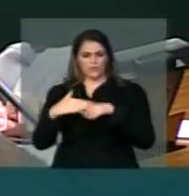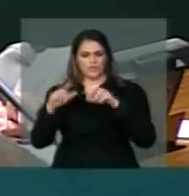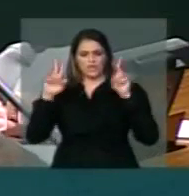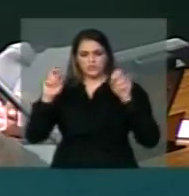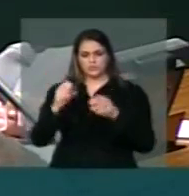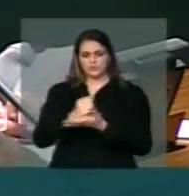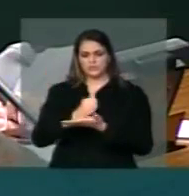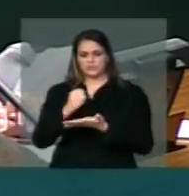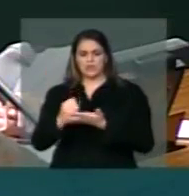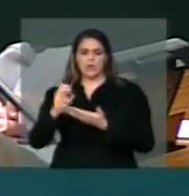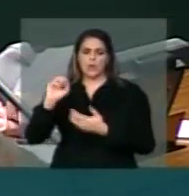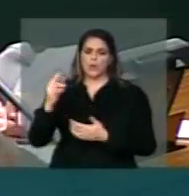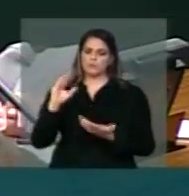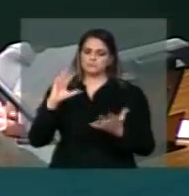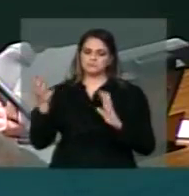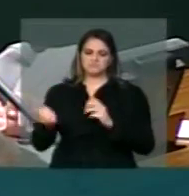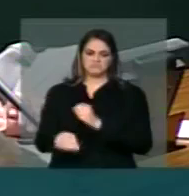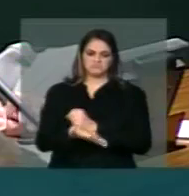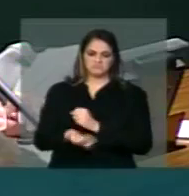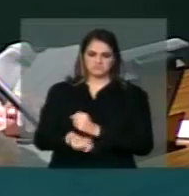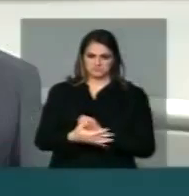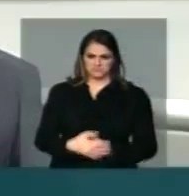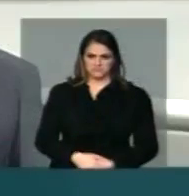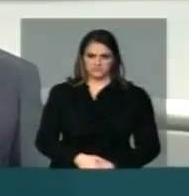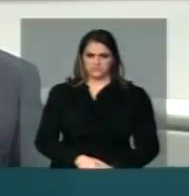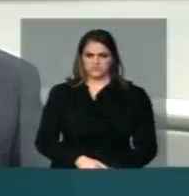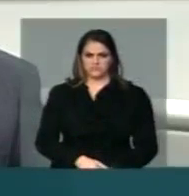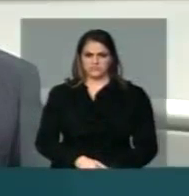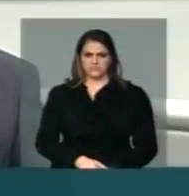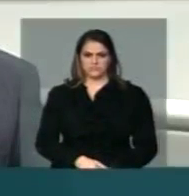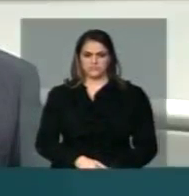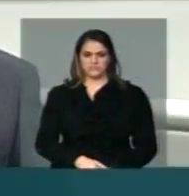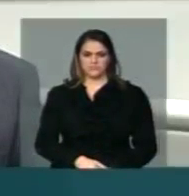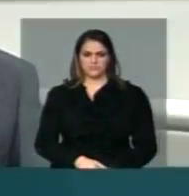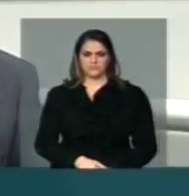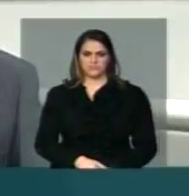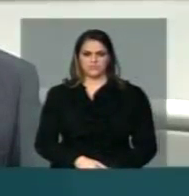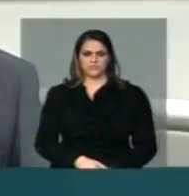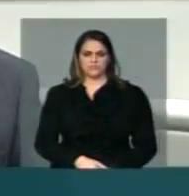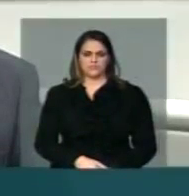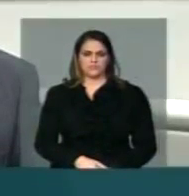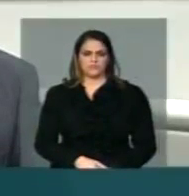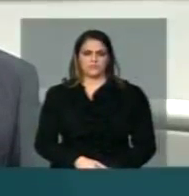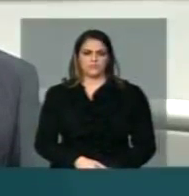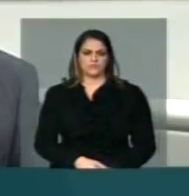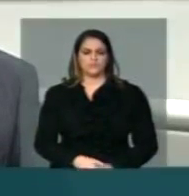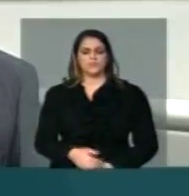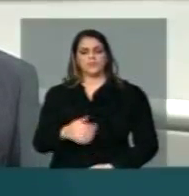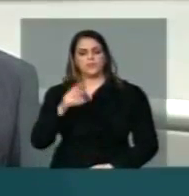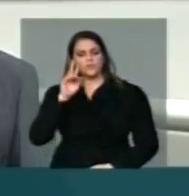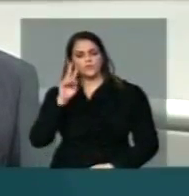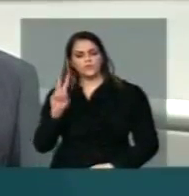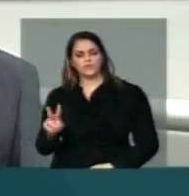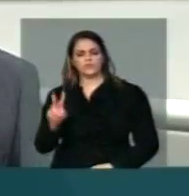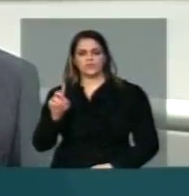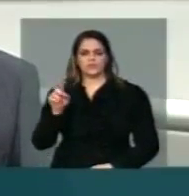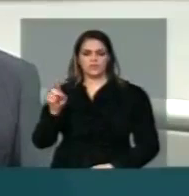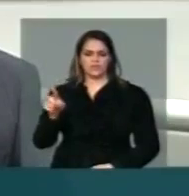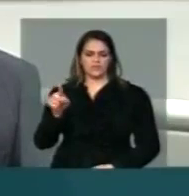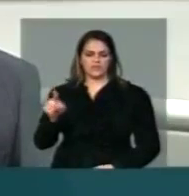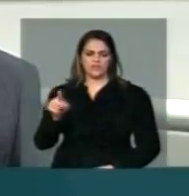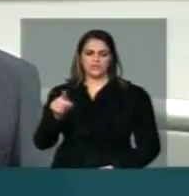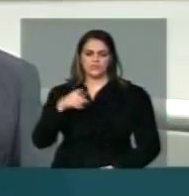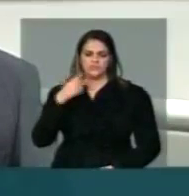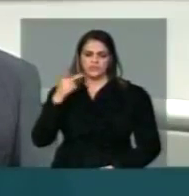ou eventual de propina na Petrobras? Eu tive a oportunidade de ouvir o senhor Pedro Barusco